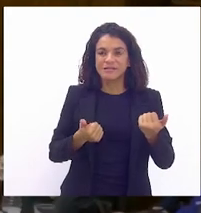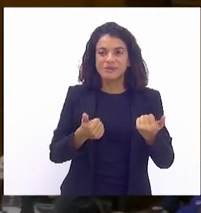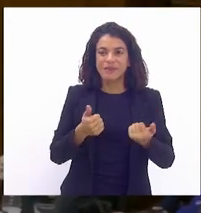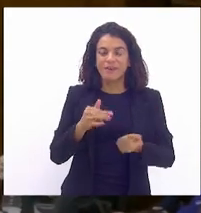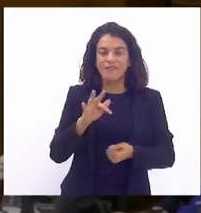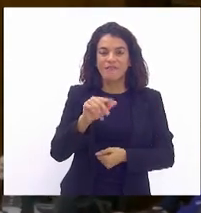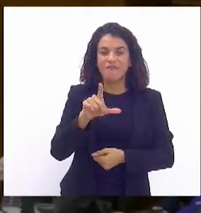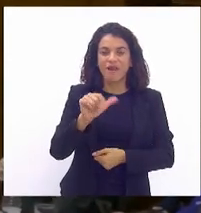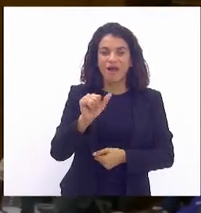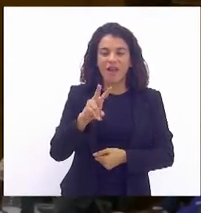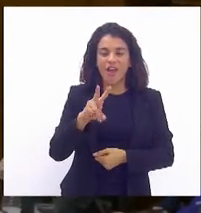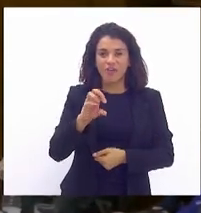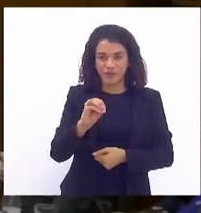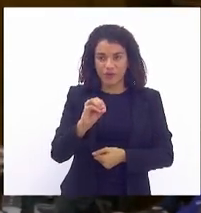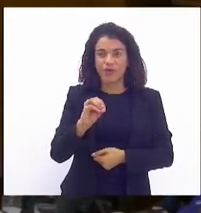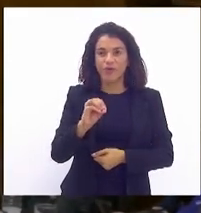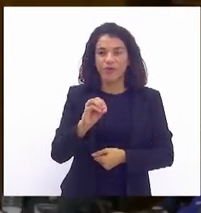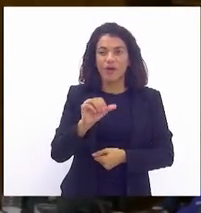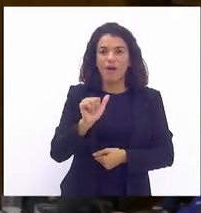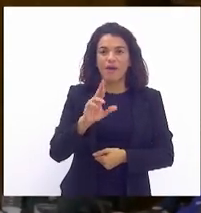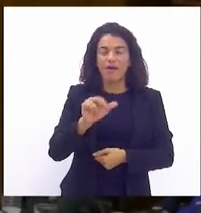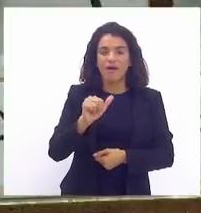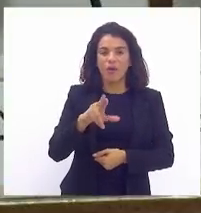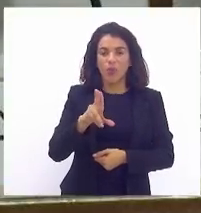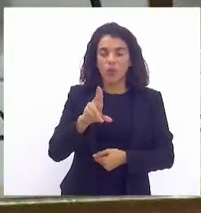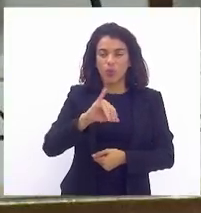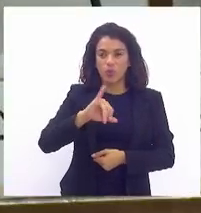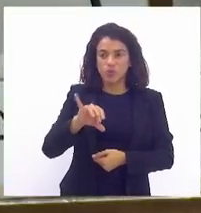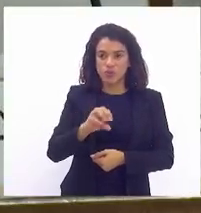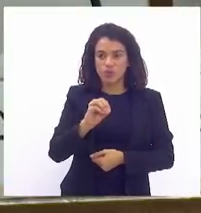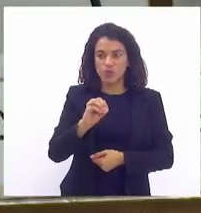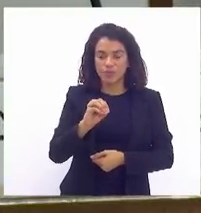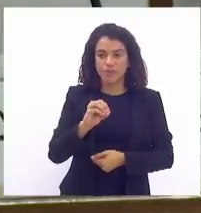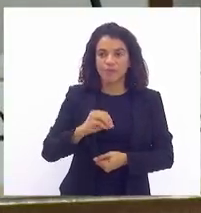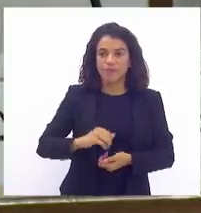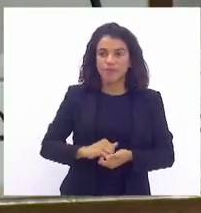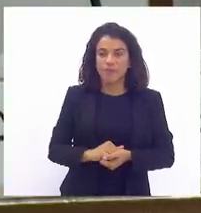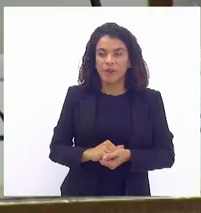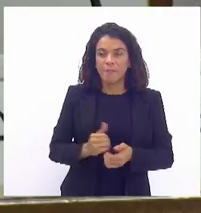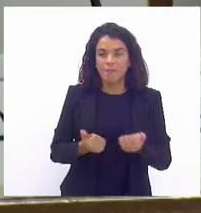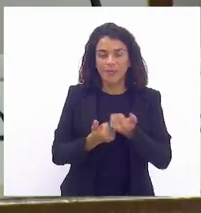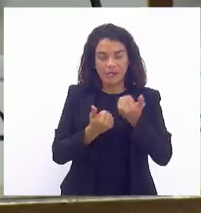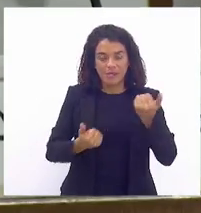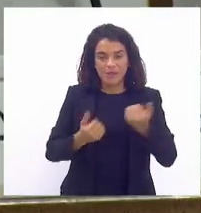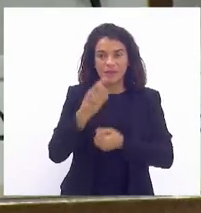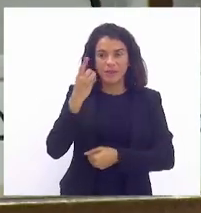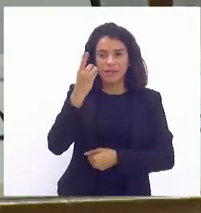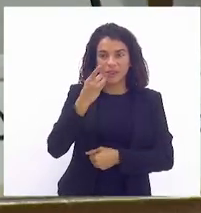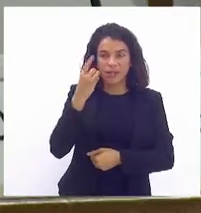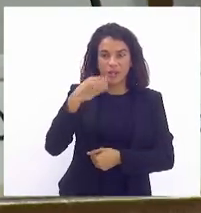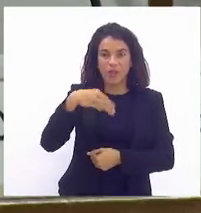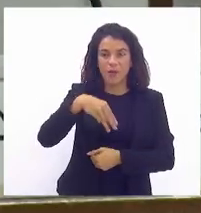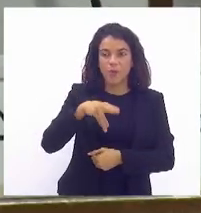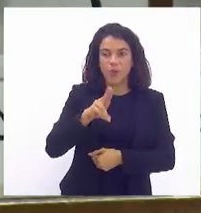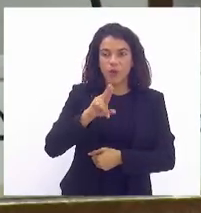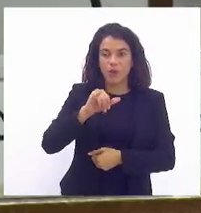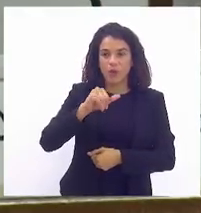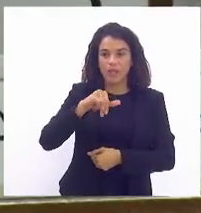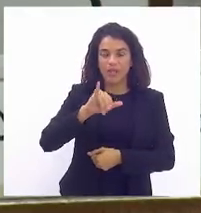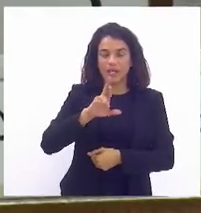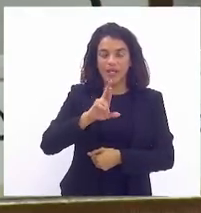Serafini, Ricardo Murilo Lisboa, assessor do deputado Munir Francisco